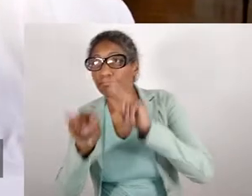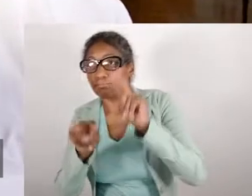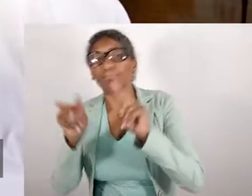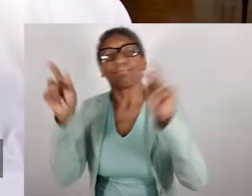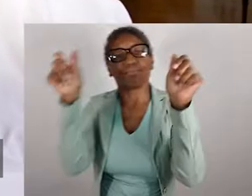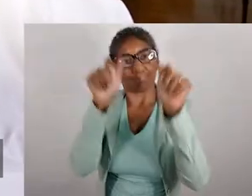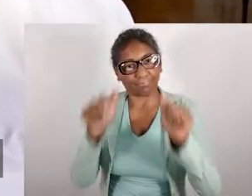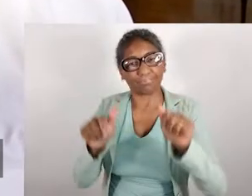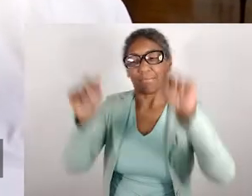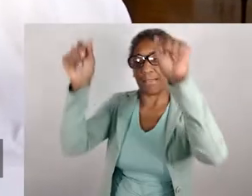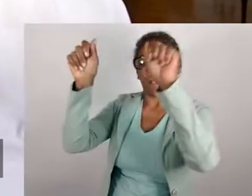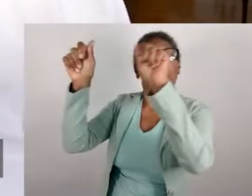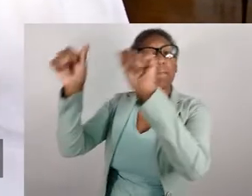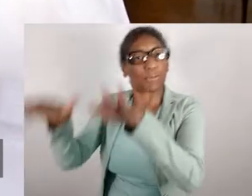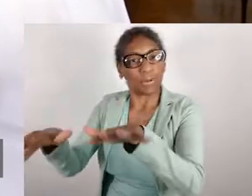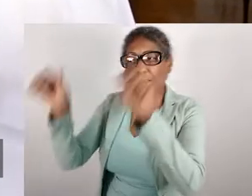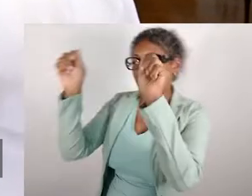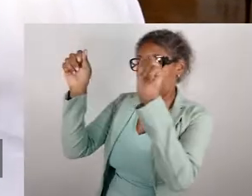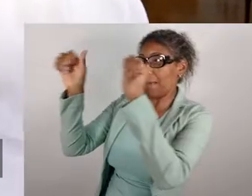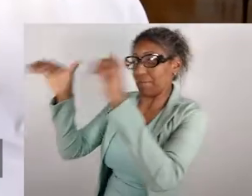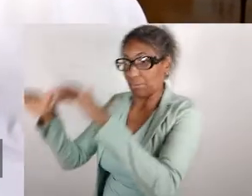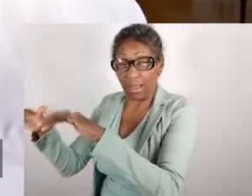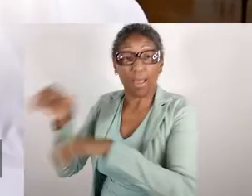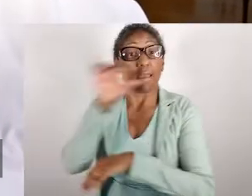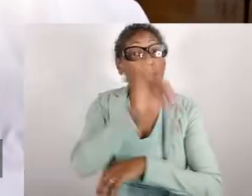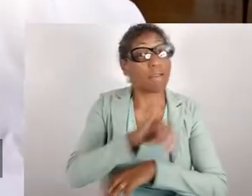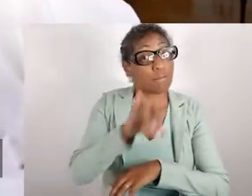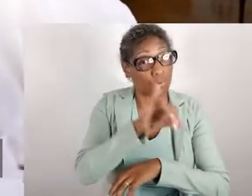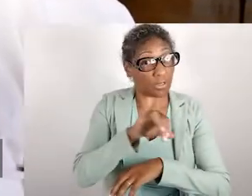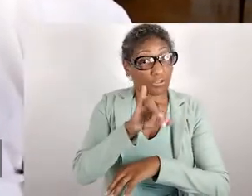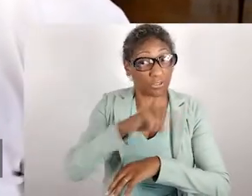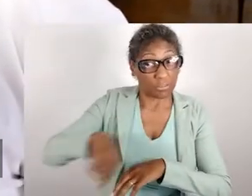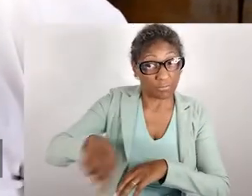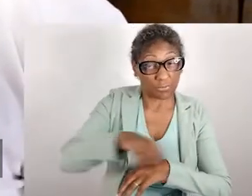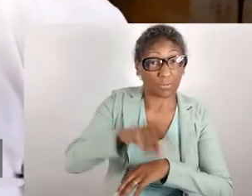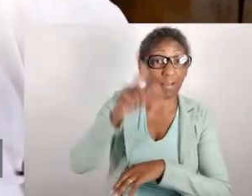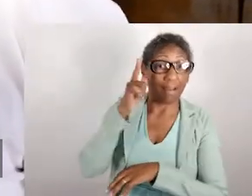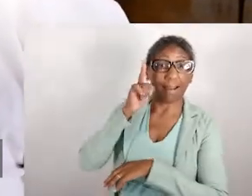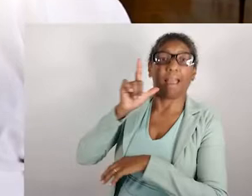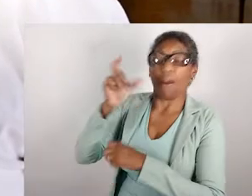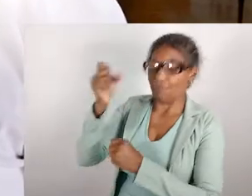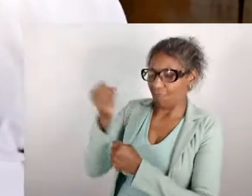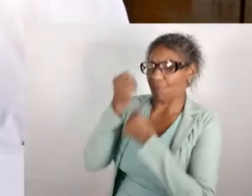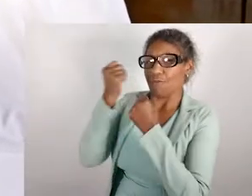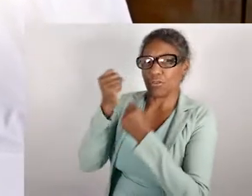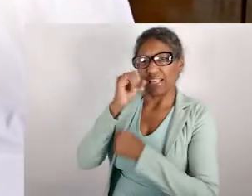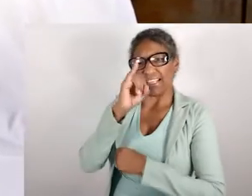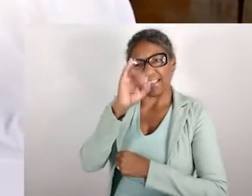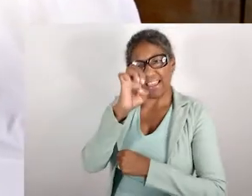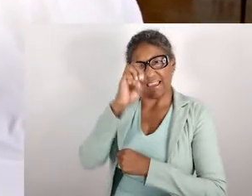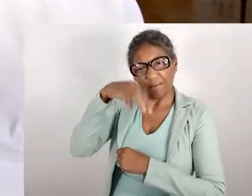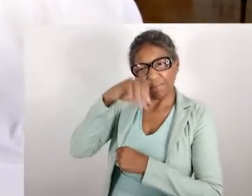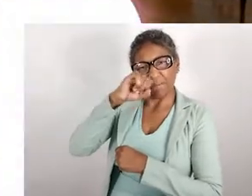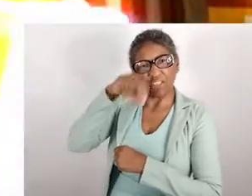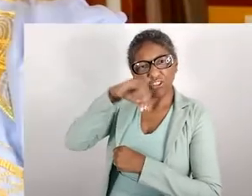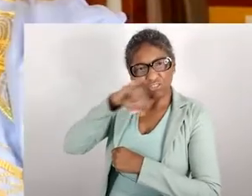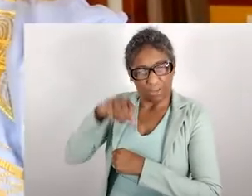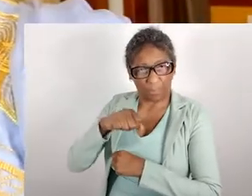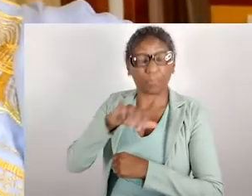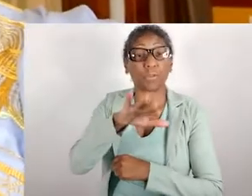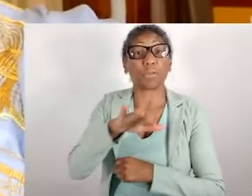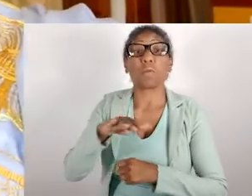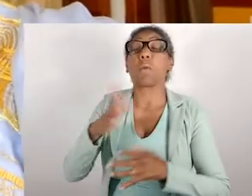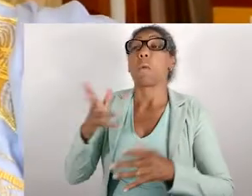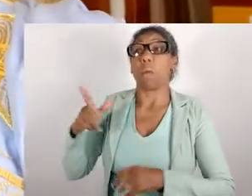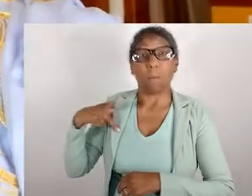A preocupação nossa, justamente, é que as pessoas recebam a força de Iemanjá, mas que não faça aglomeração. O